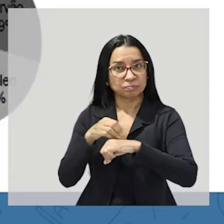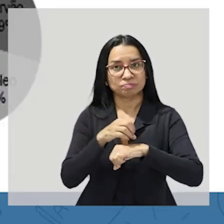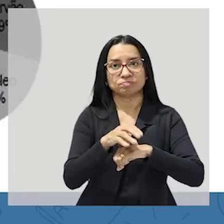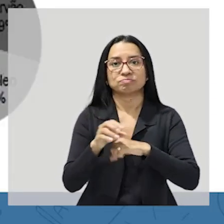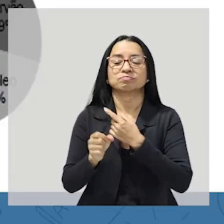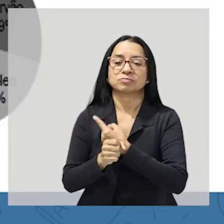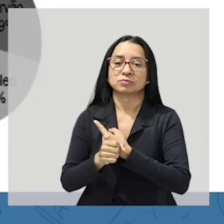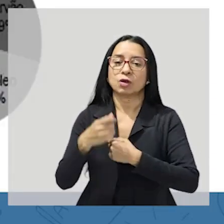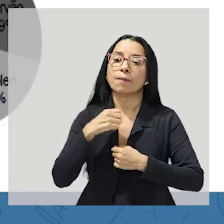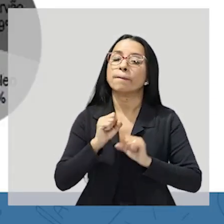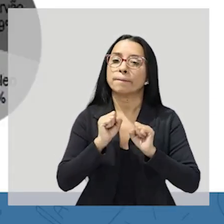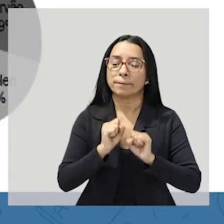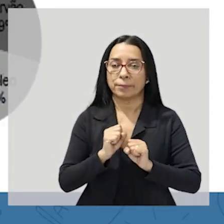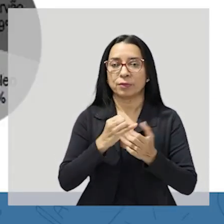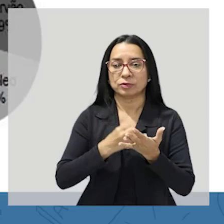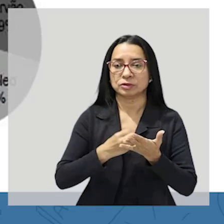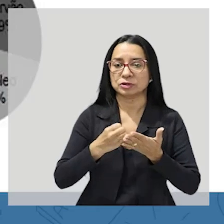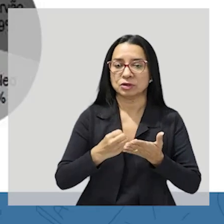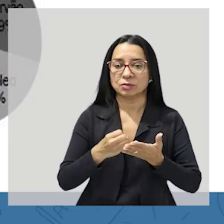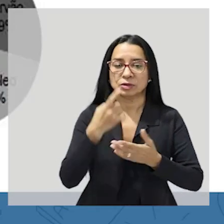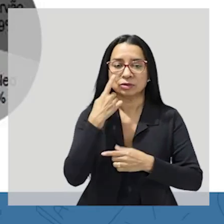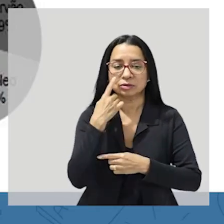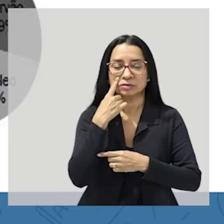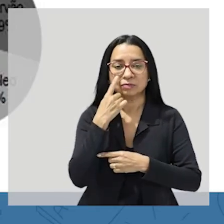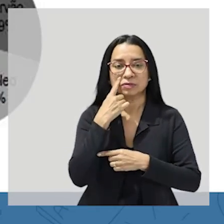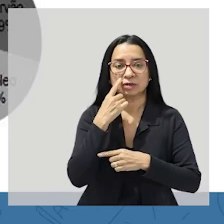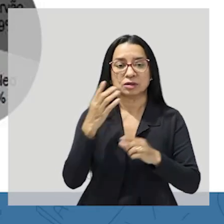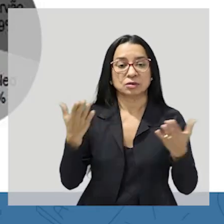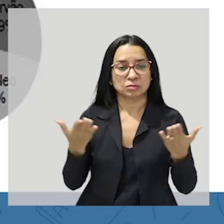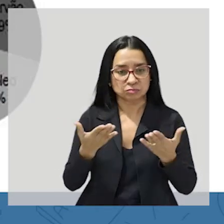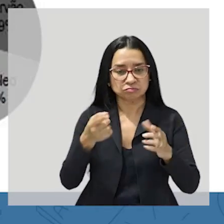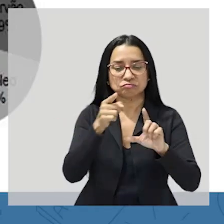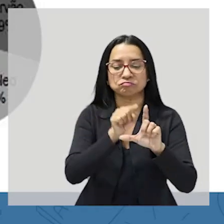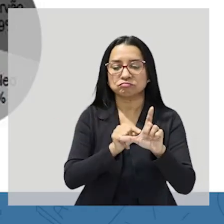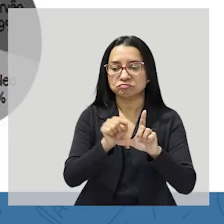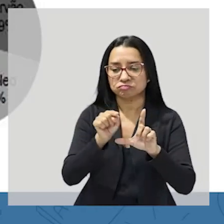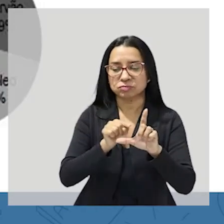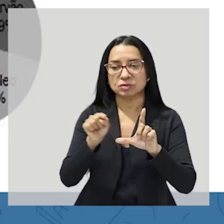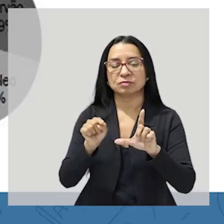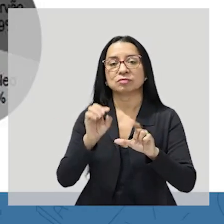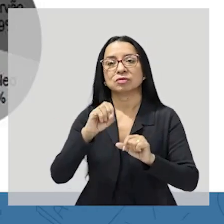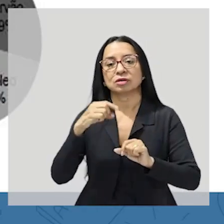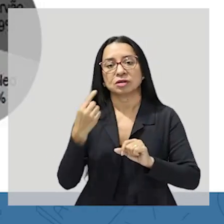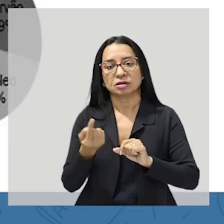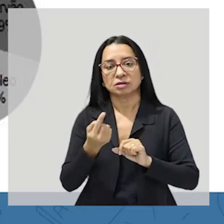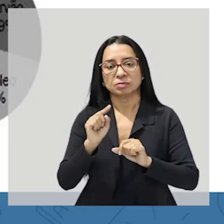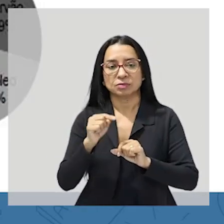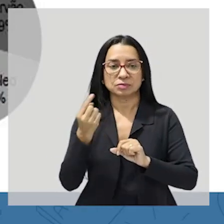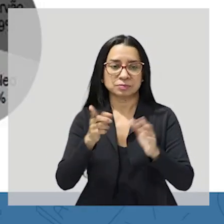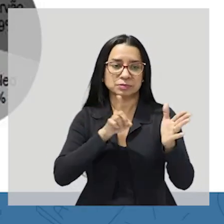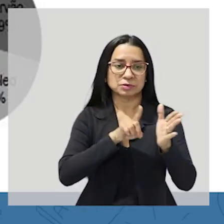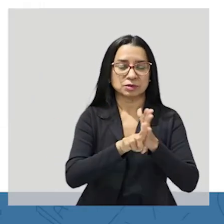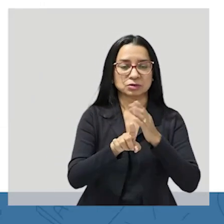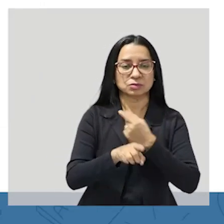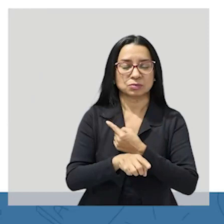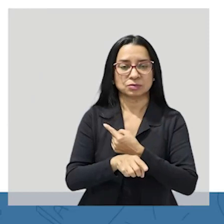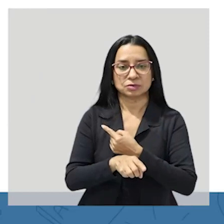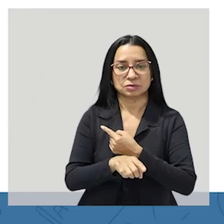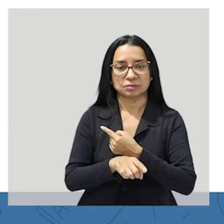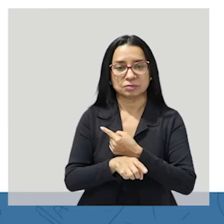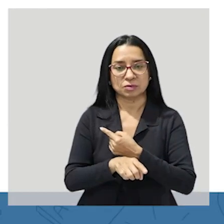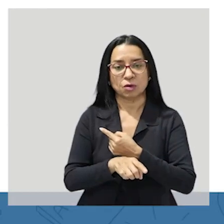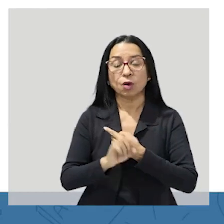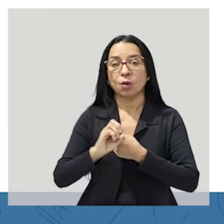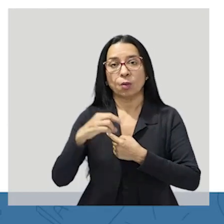pode, inicialmente, analisar logo os gráficos e depois ir para as questões, as